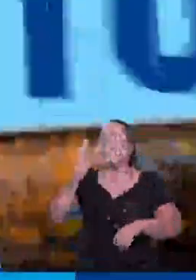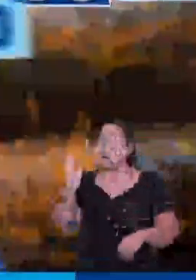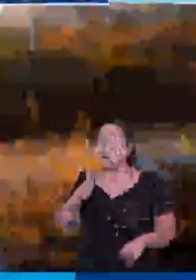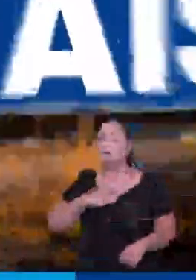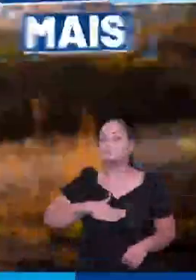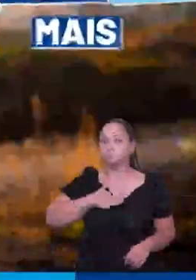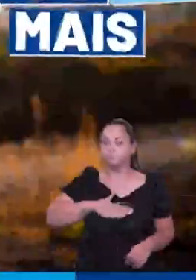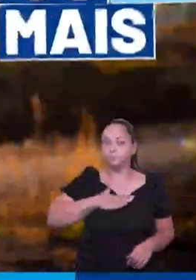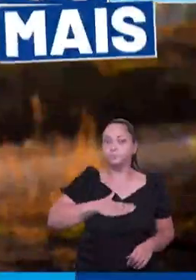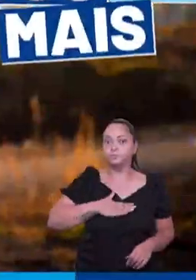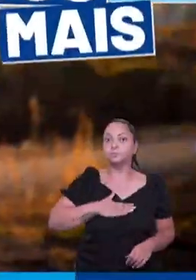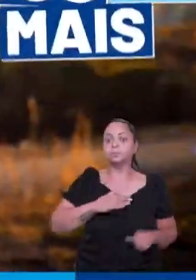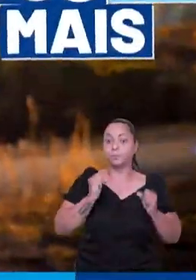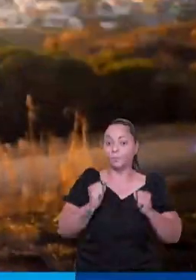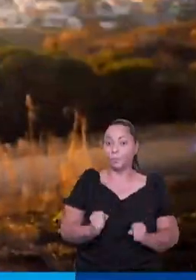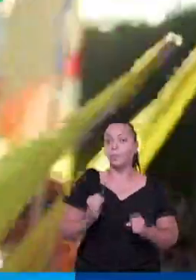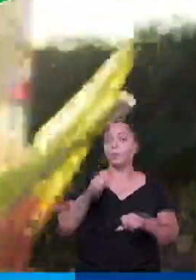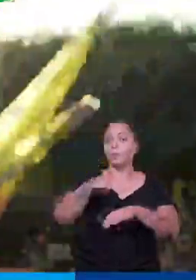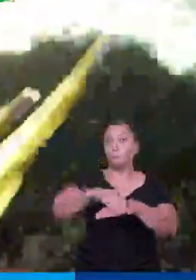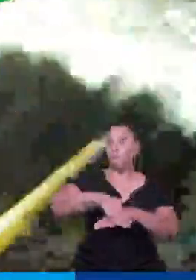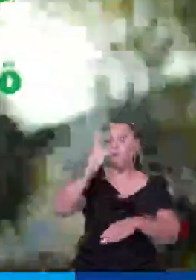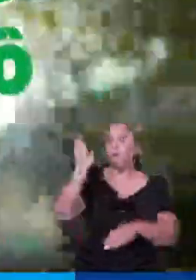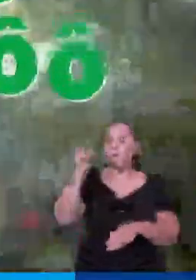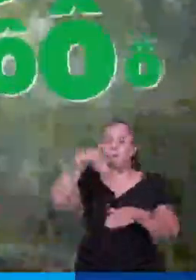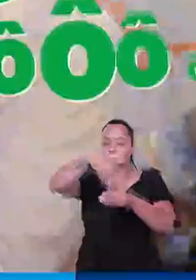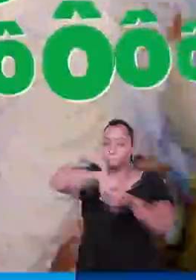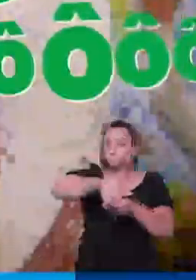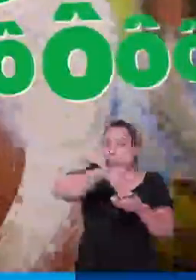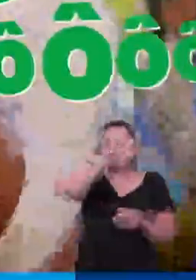Poços pode muito mais.